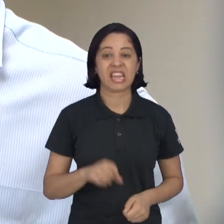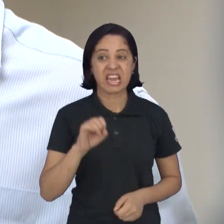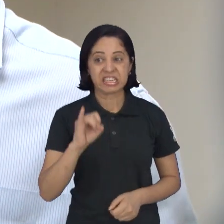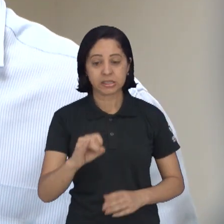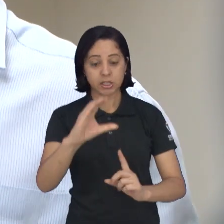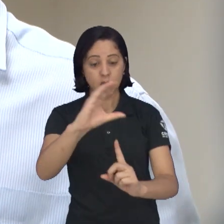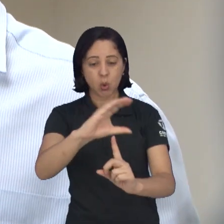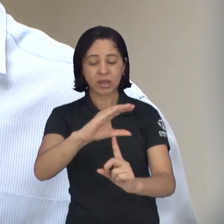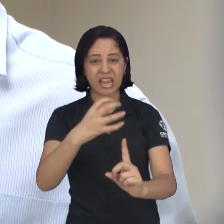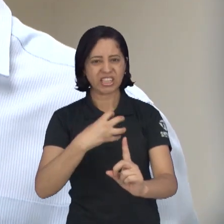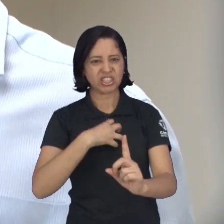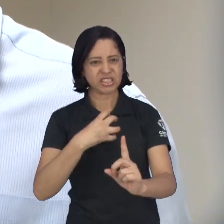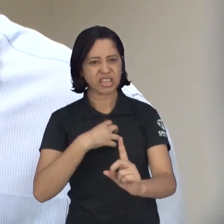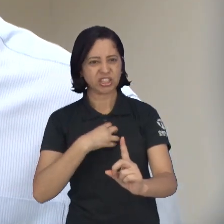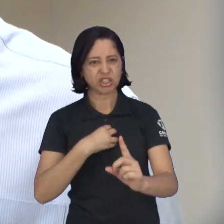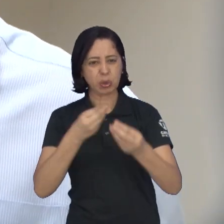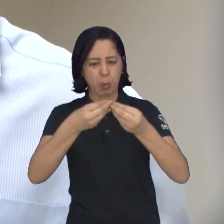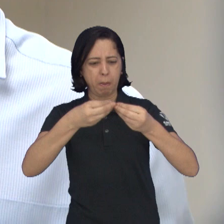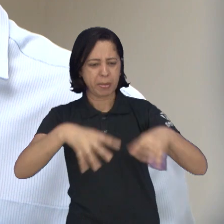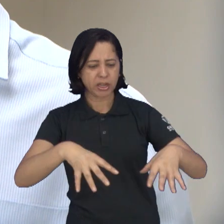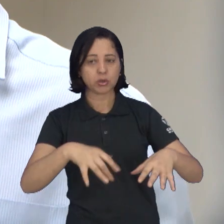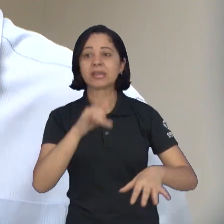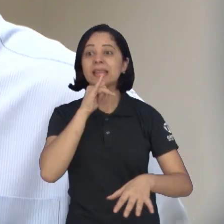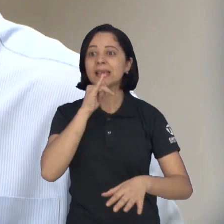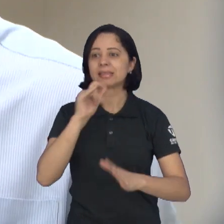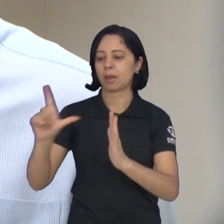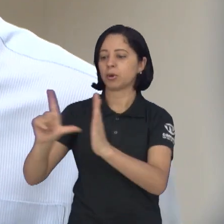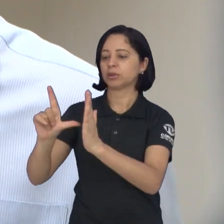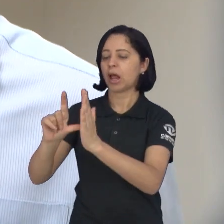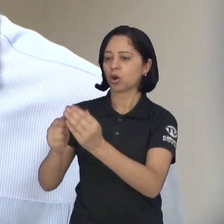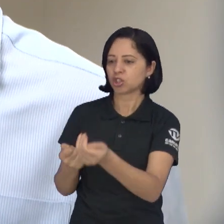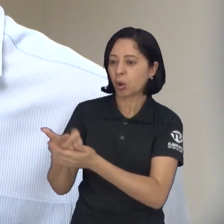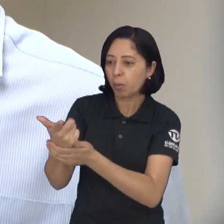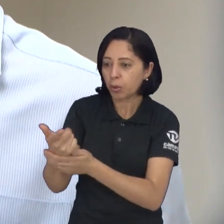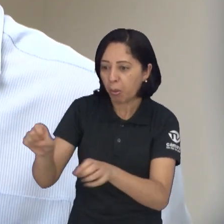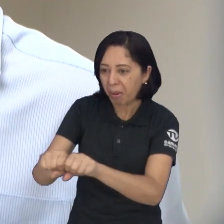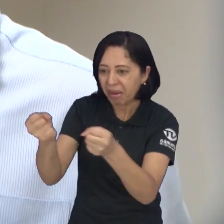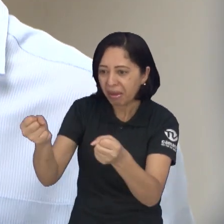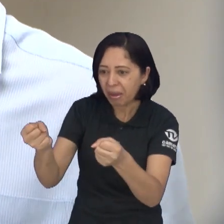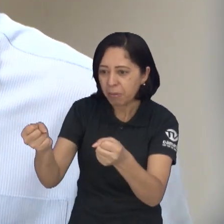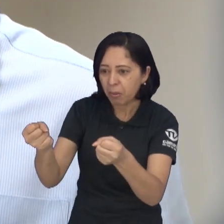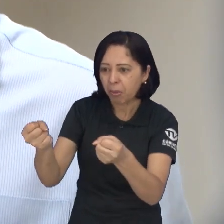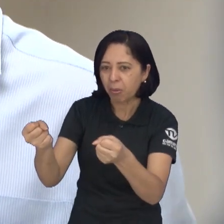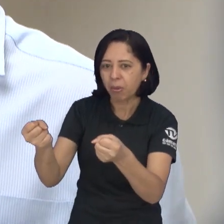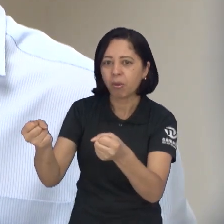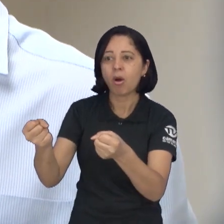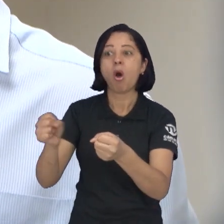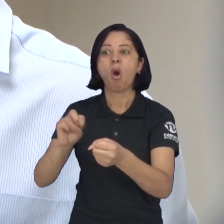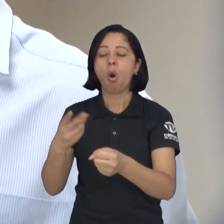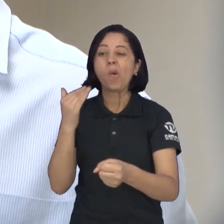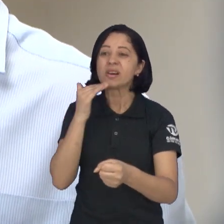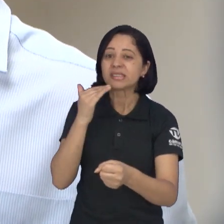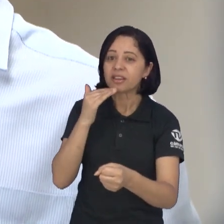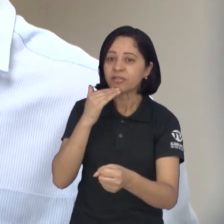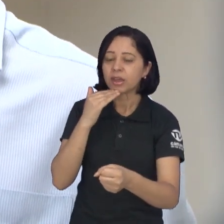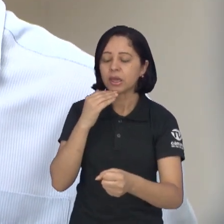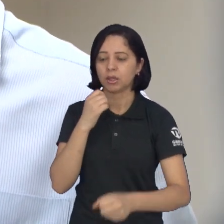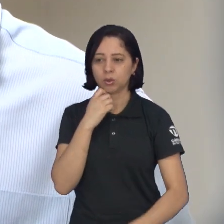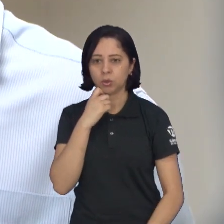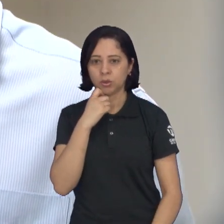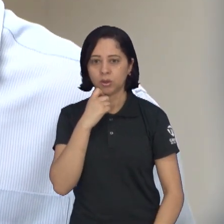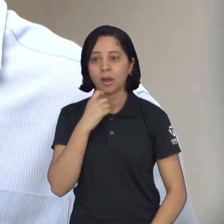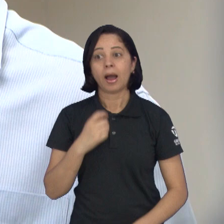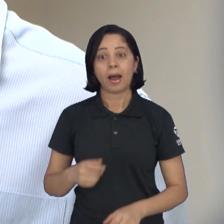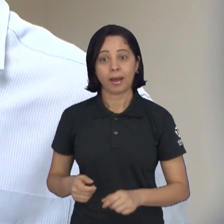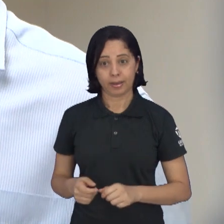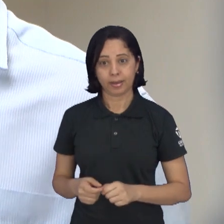por exemplo, ela foi ao comércio e comprou uma coisa que quebrou. Né, deu um vício ou então um defeito. Primeiro,